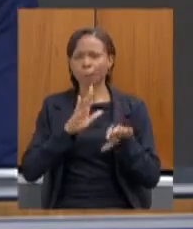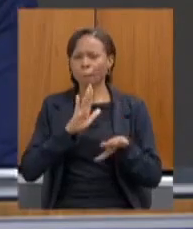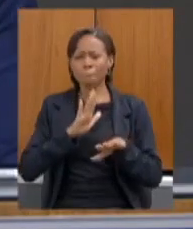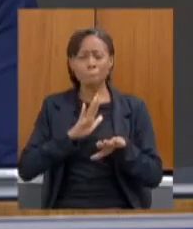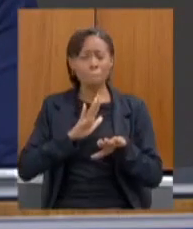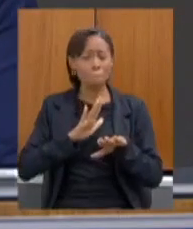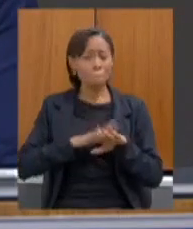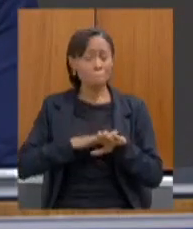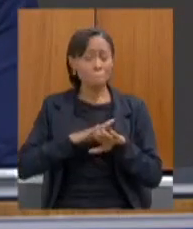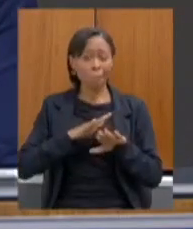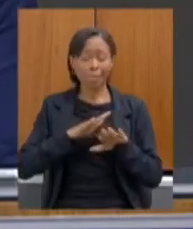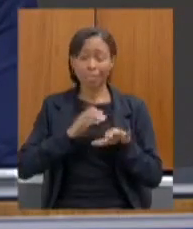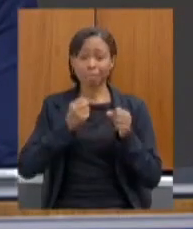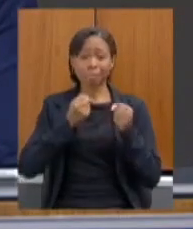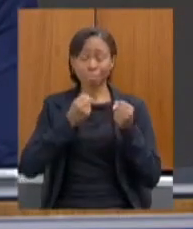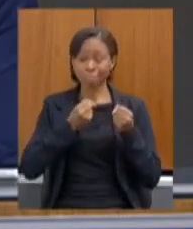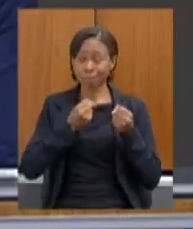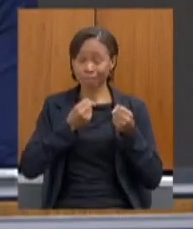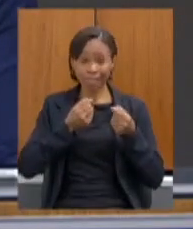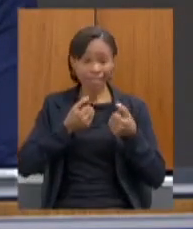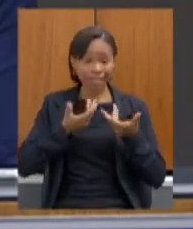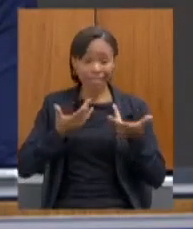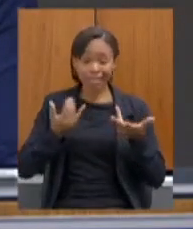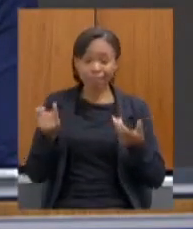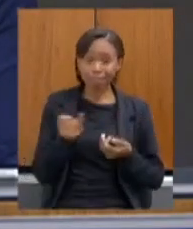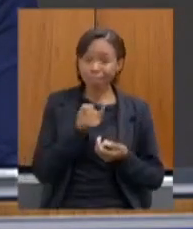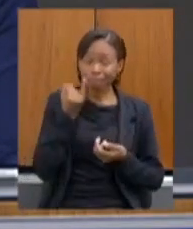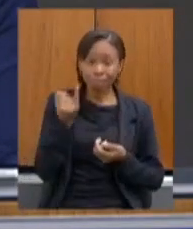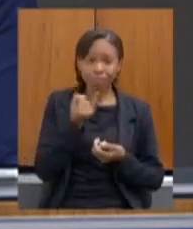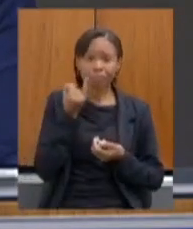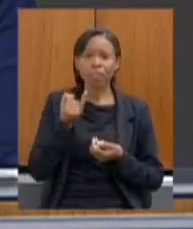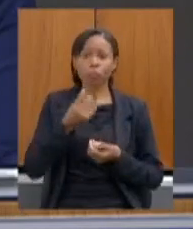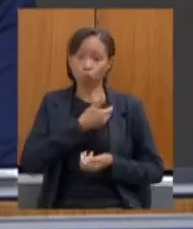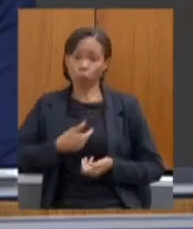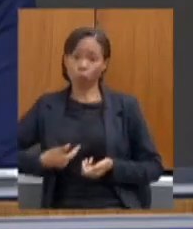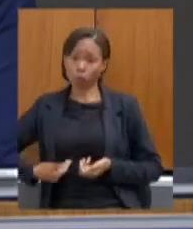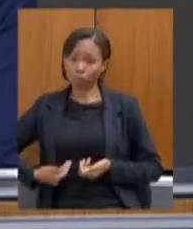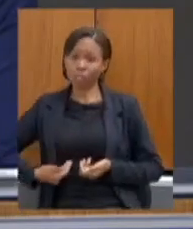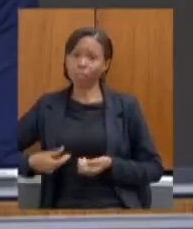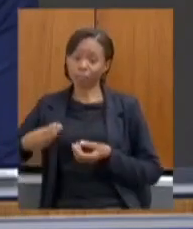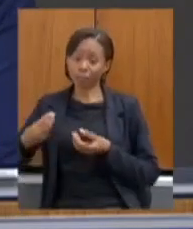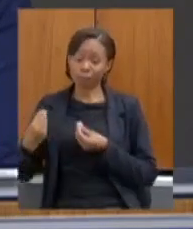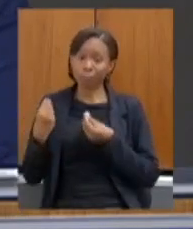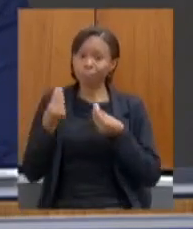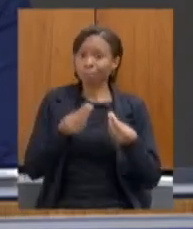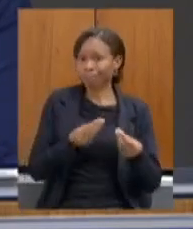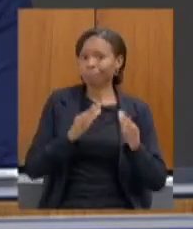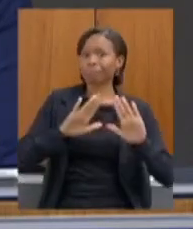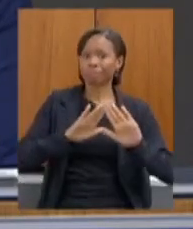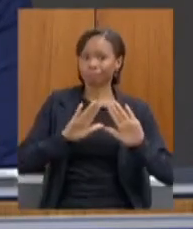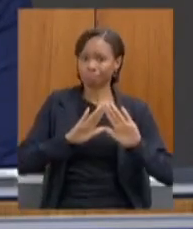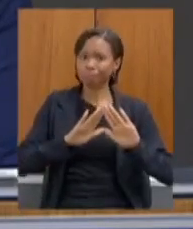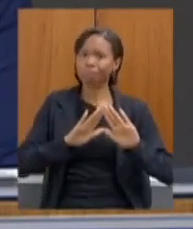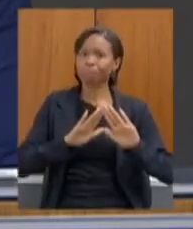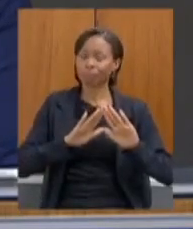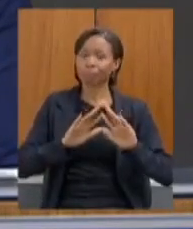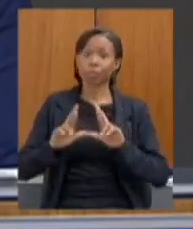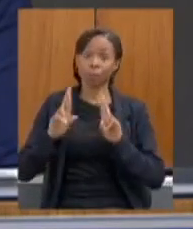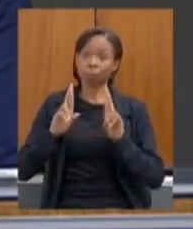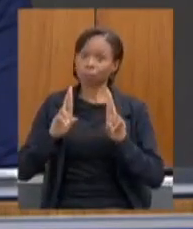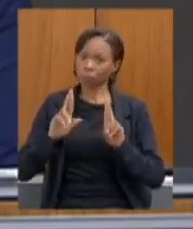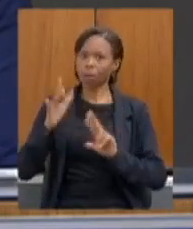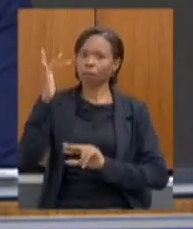robusta, de mais potencial que o governo do Estado mandou para a Assembleia Legislativa esse ano, e de forma muito responsável, de forma muito madura,